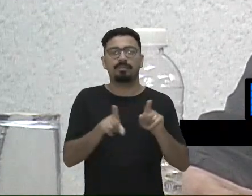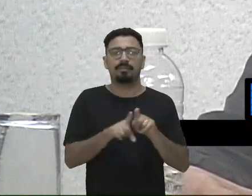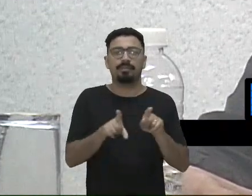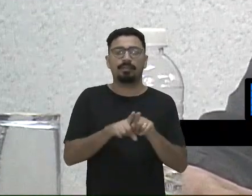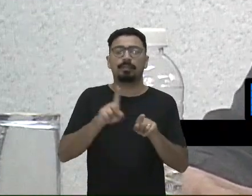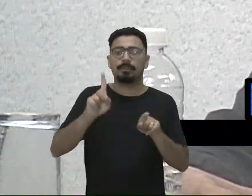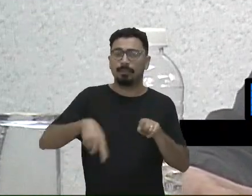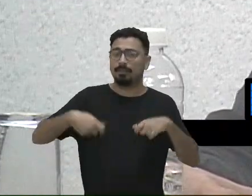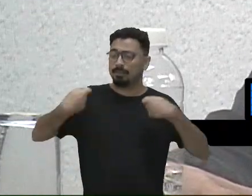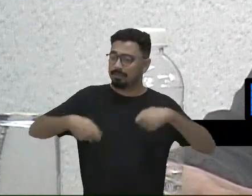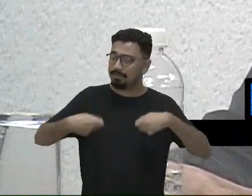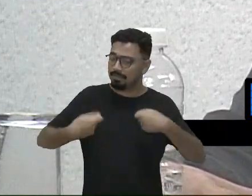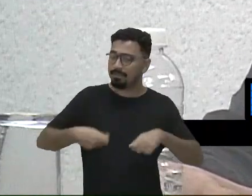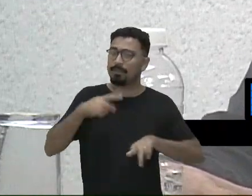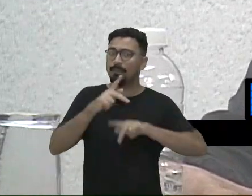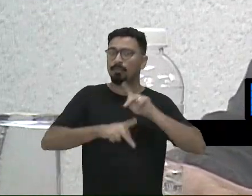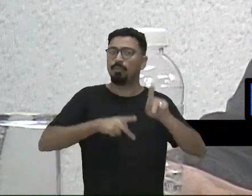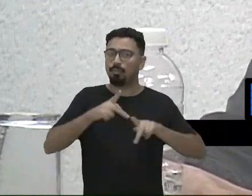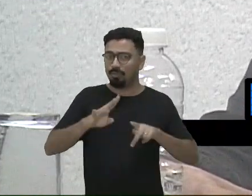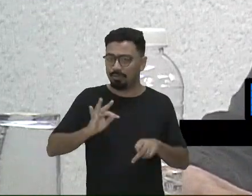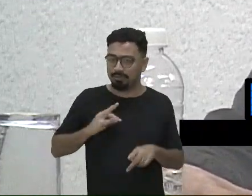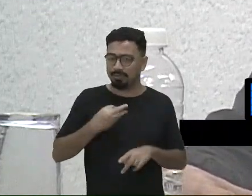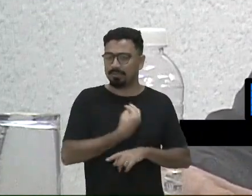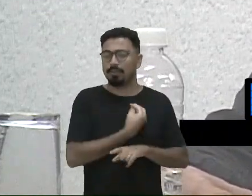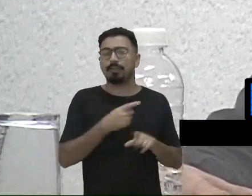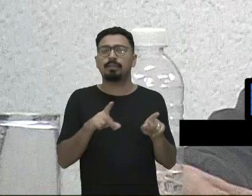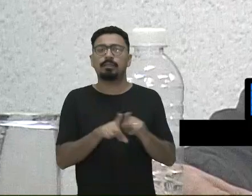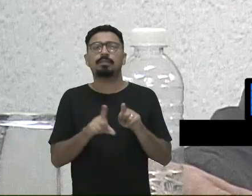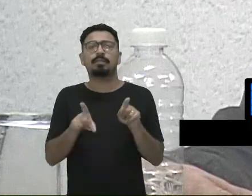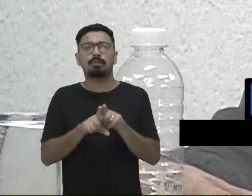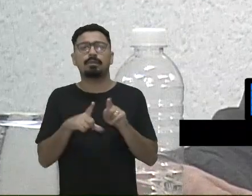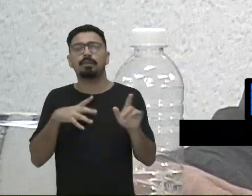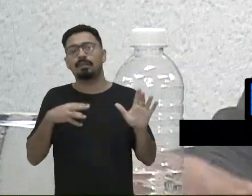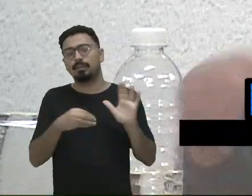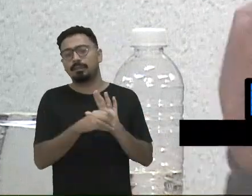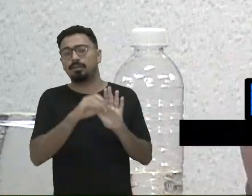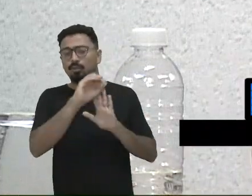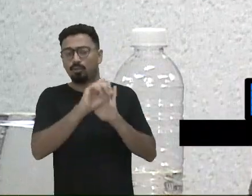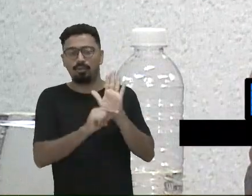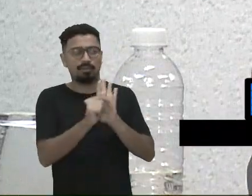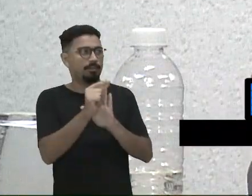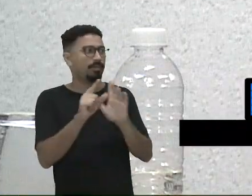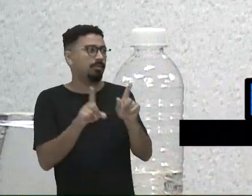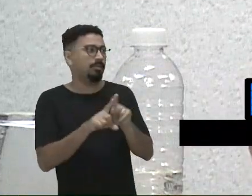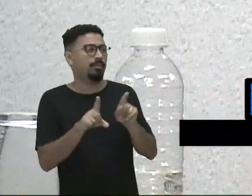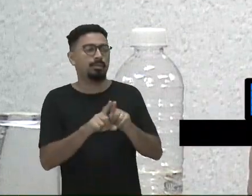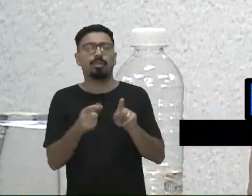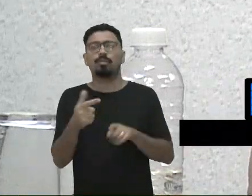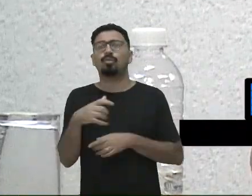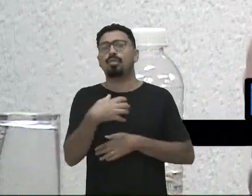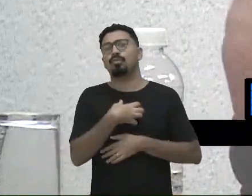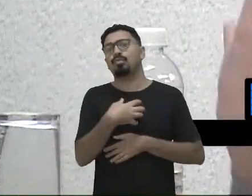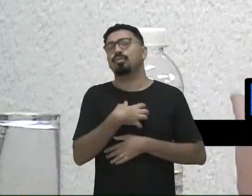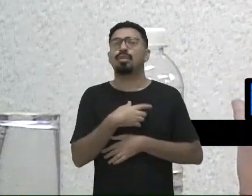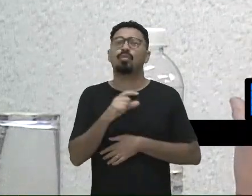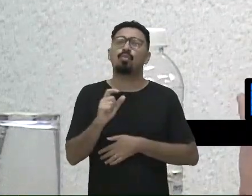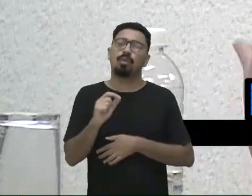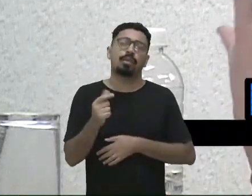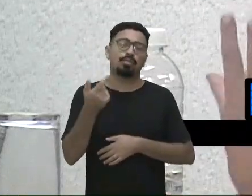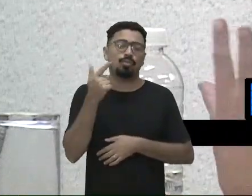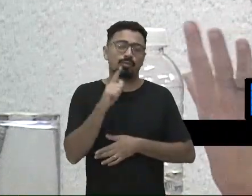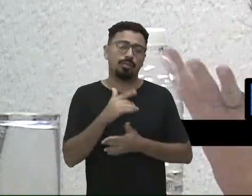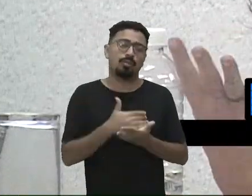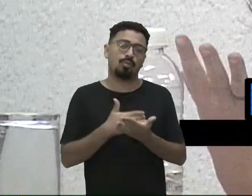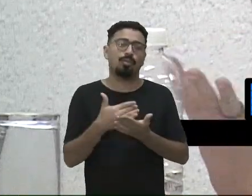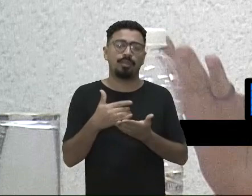é necessário que a população trans também esteja no orçamento. E não tem jeito mais digno de começar a